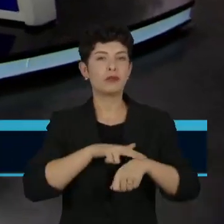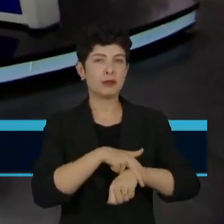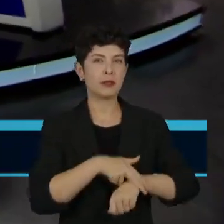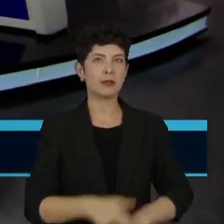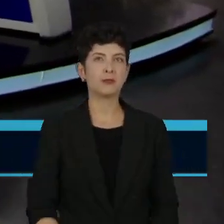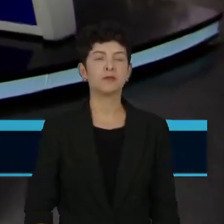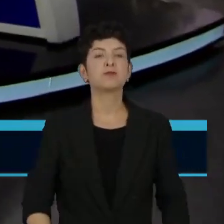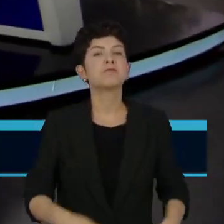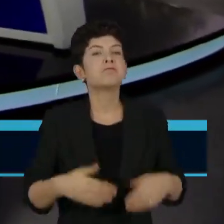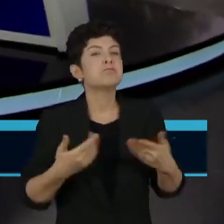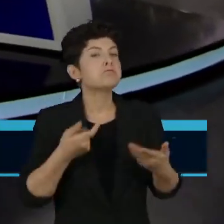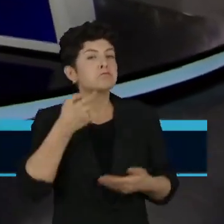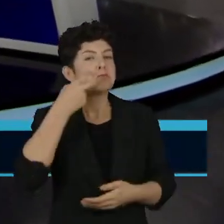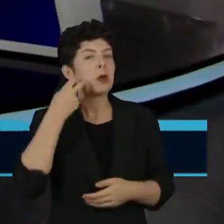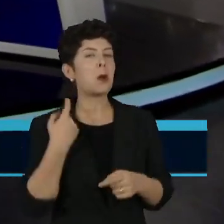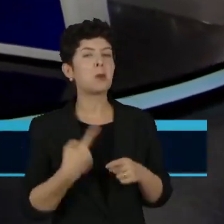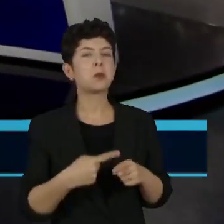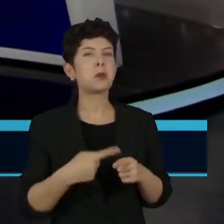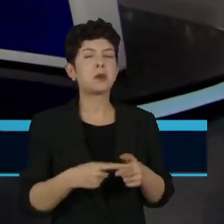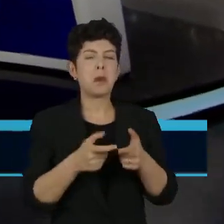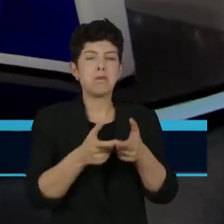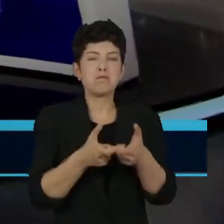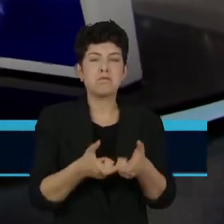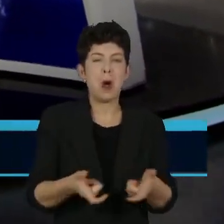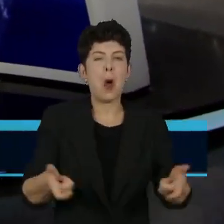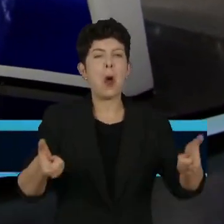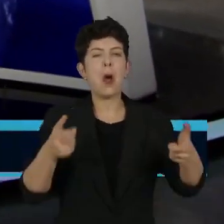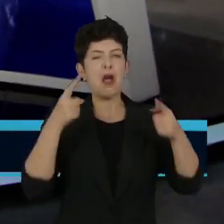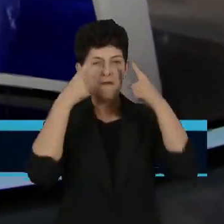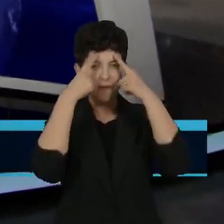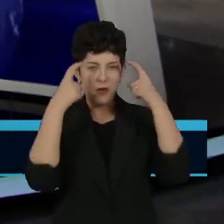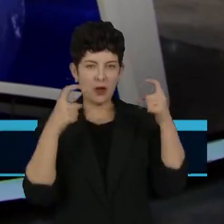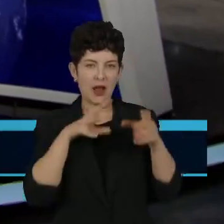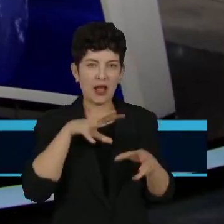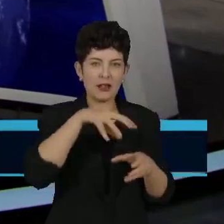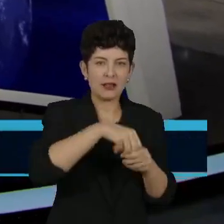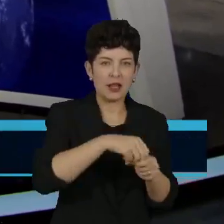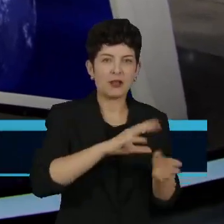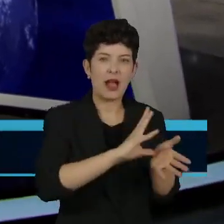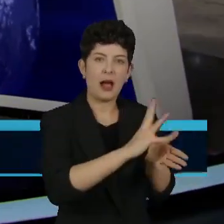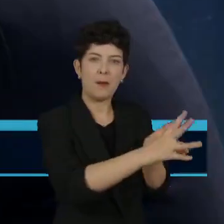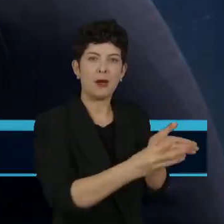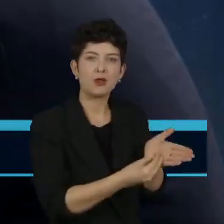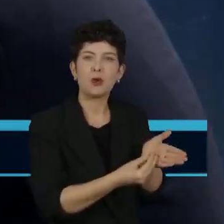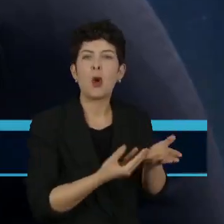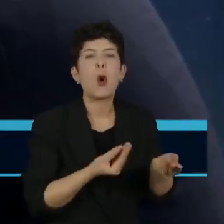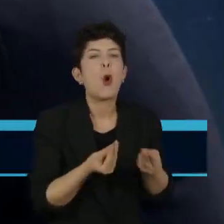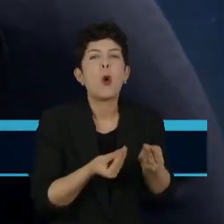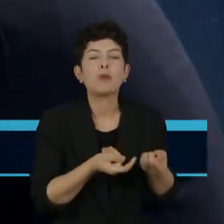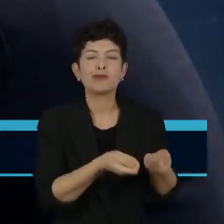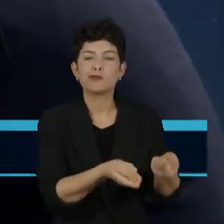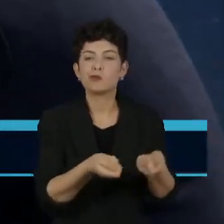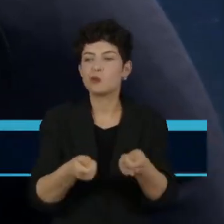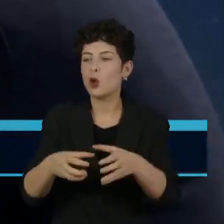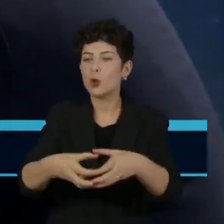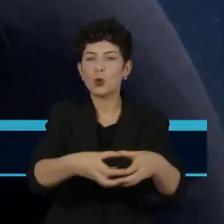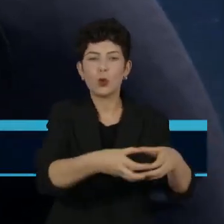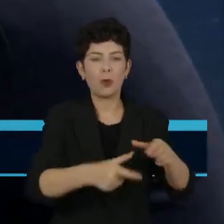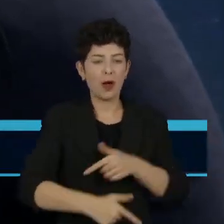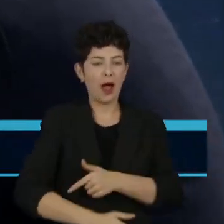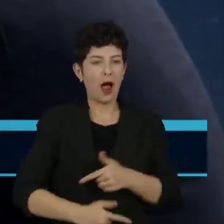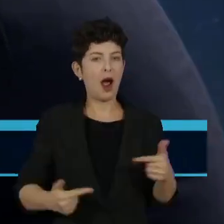João, qual a principal razão para essa explosão de violência na Amazônia? Você vê alguma saída para conter esses grupos